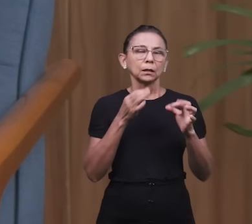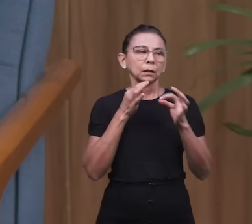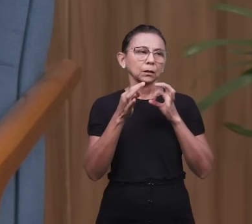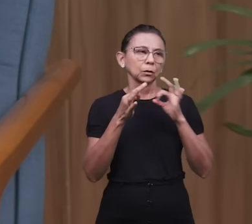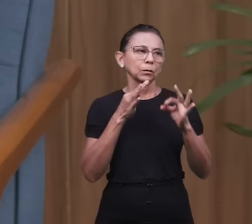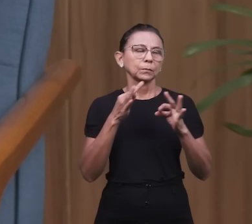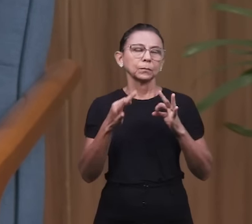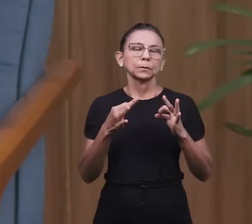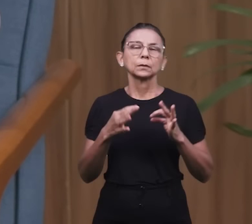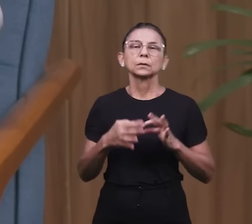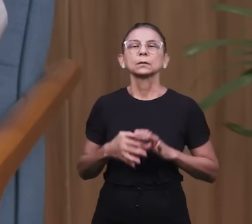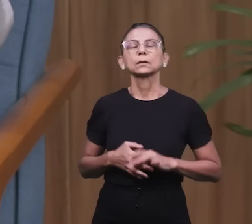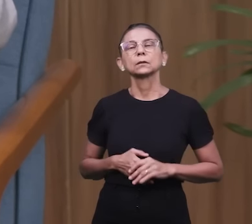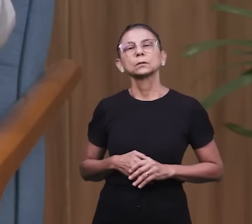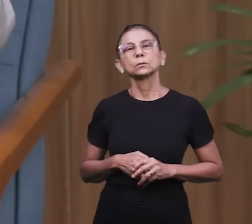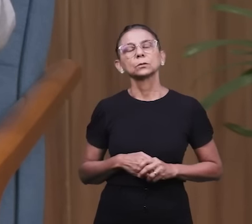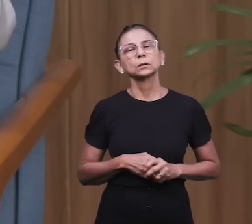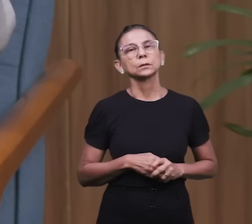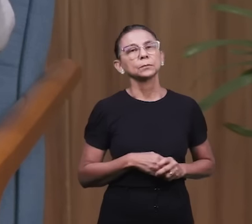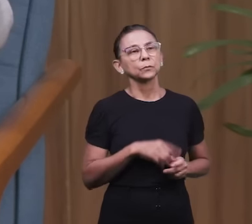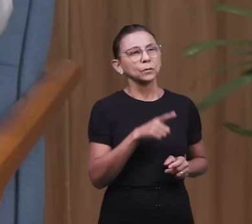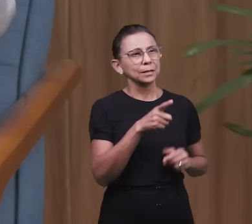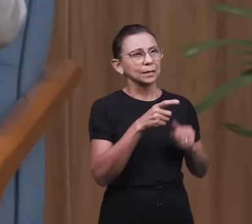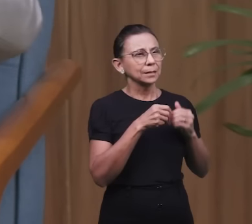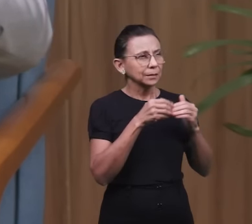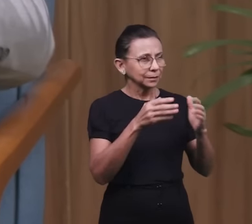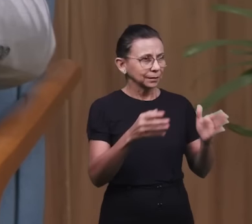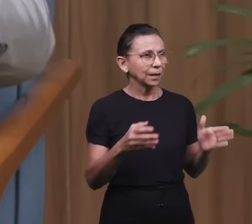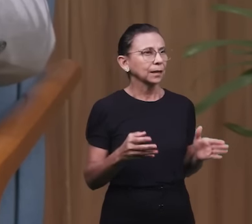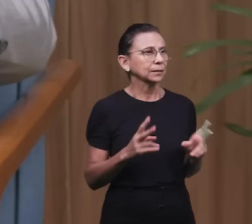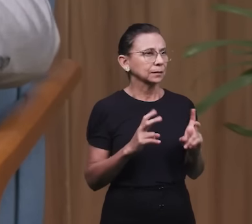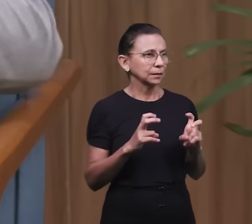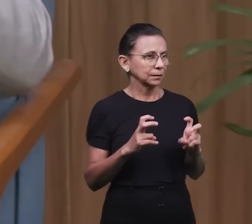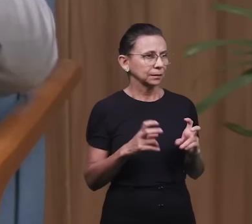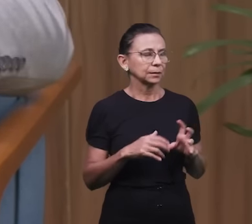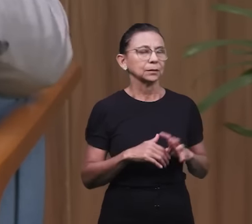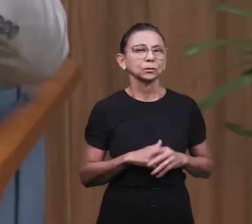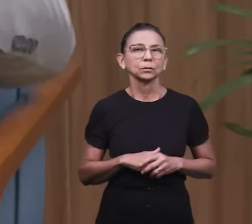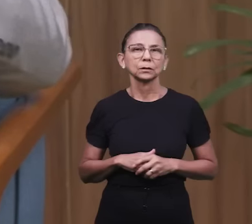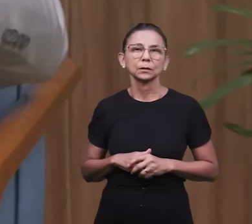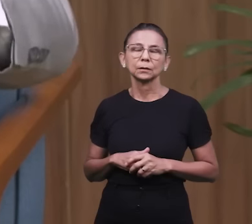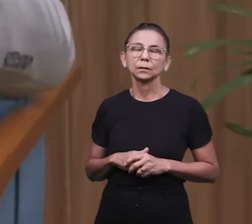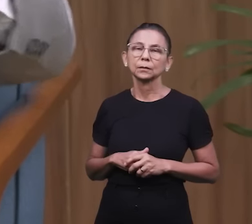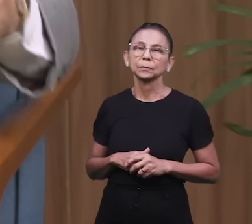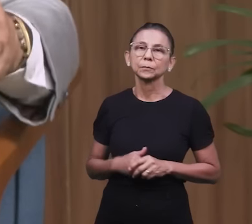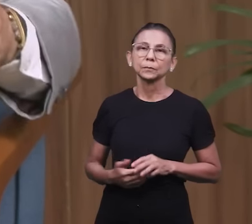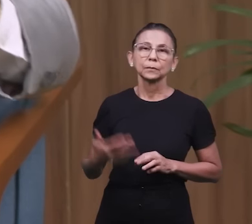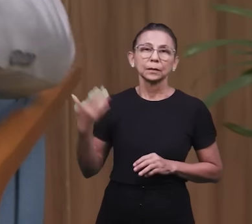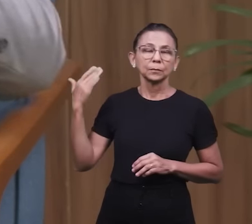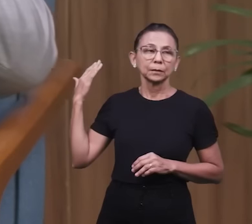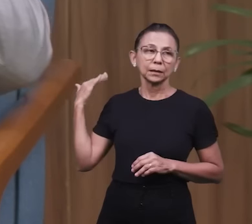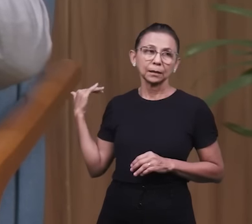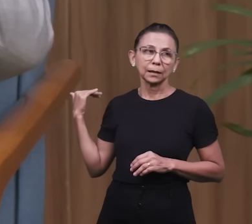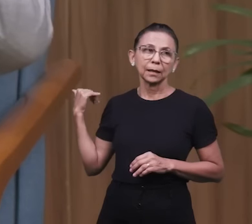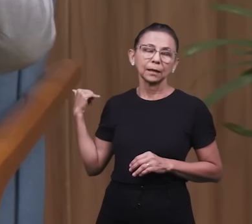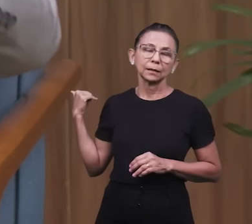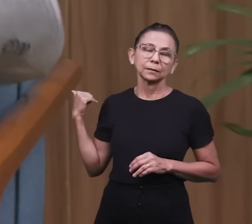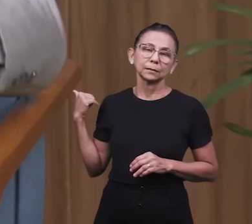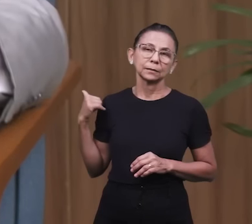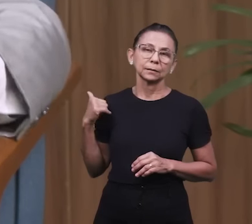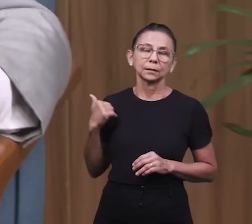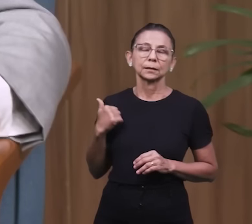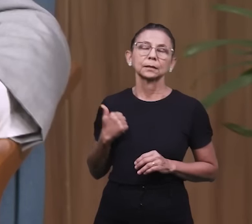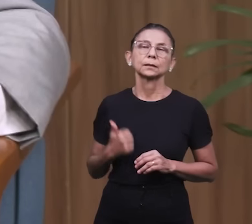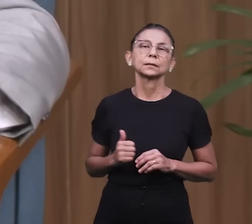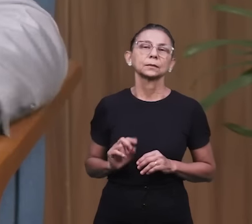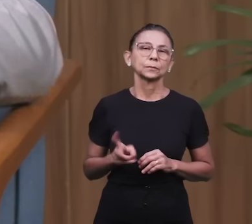introduzissem esse assunto né porque porque ele amplia já a sequência que nós estamos estudando ele nos dá uma